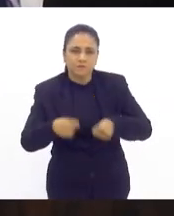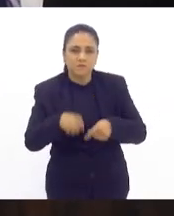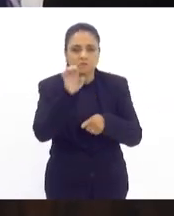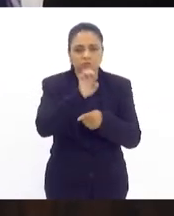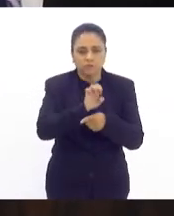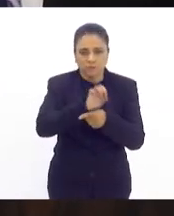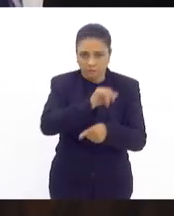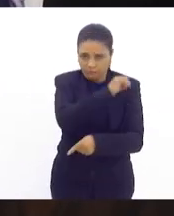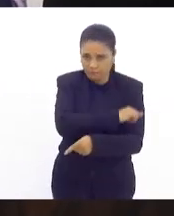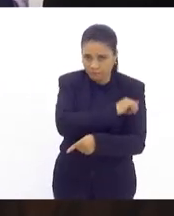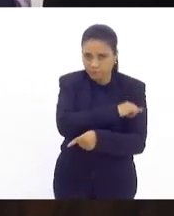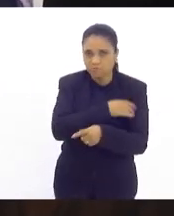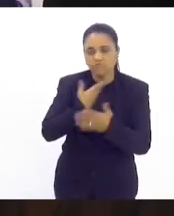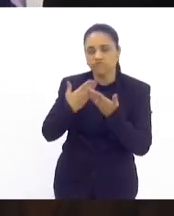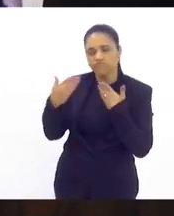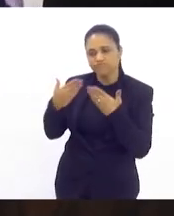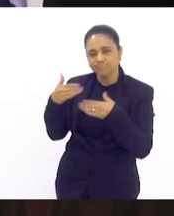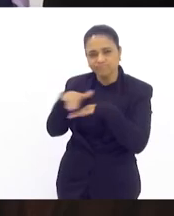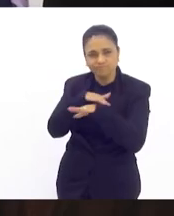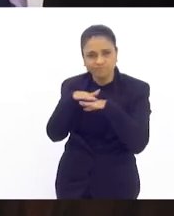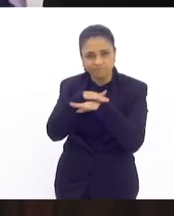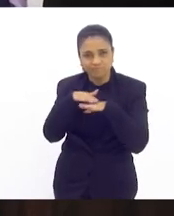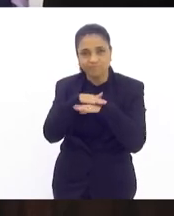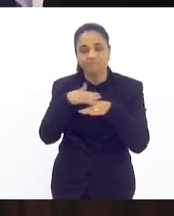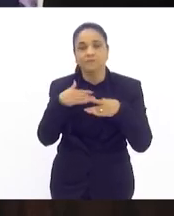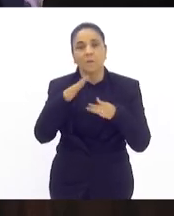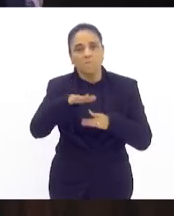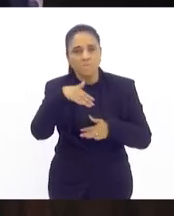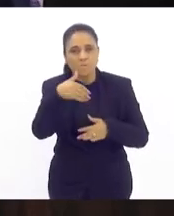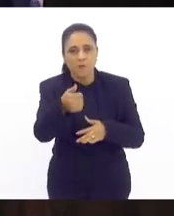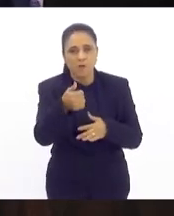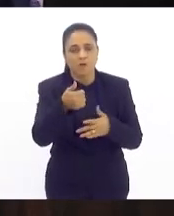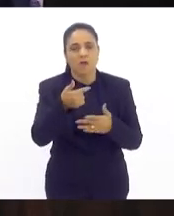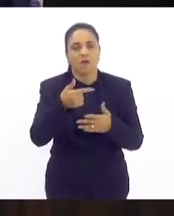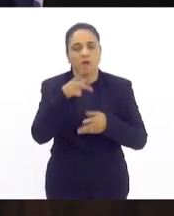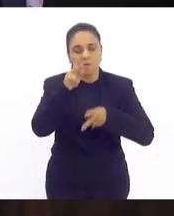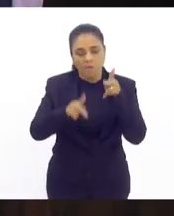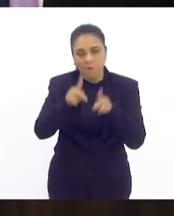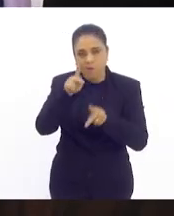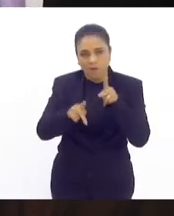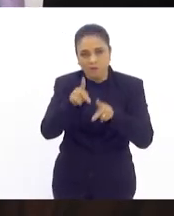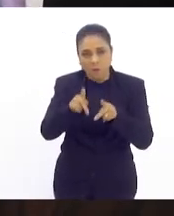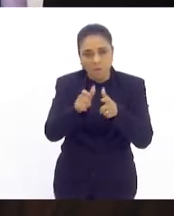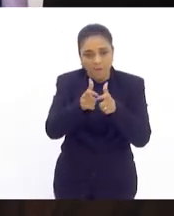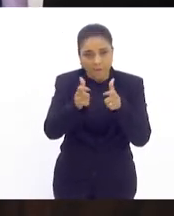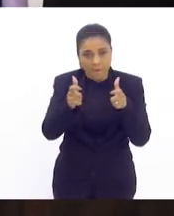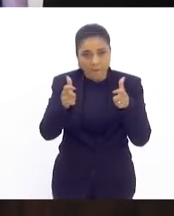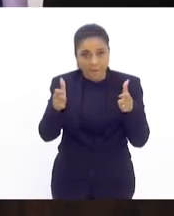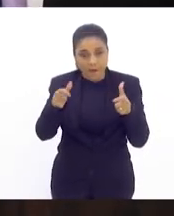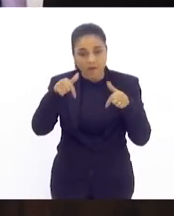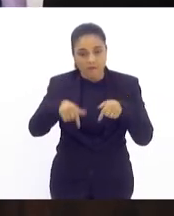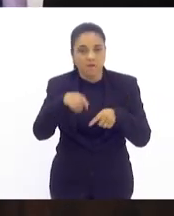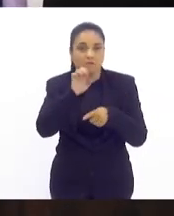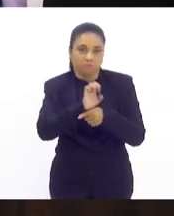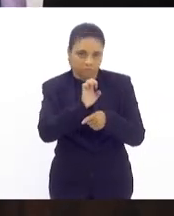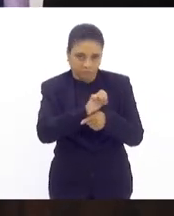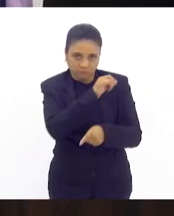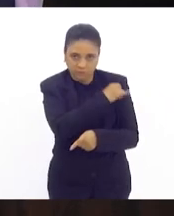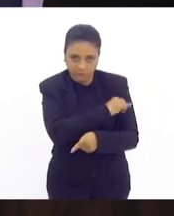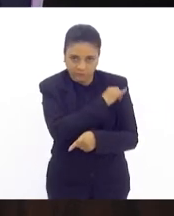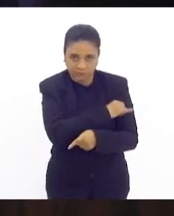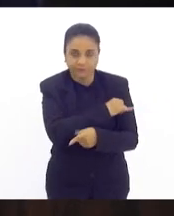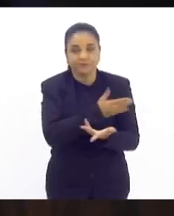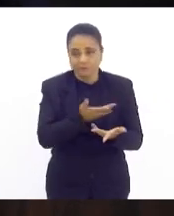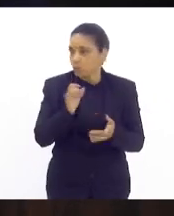respeito disso né de cada vez melhorar mais pela população cresceu muita população no nosso Estado do Rio de Janeiro não não